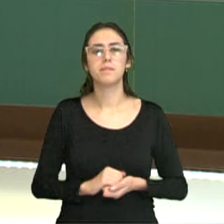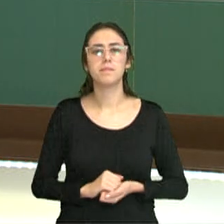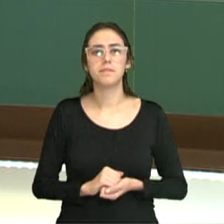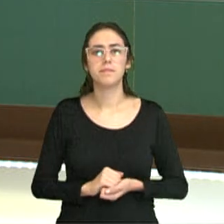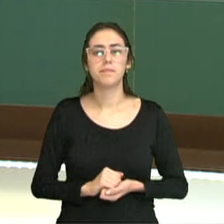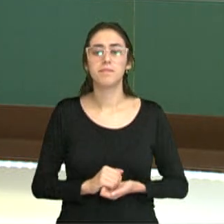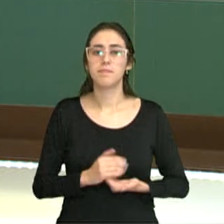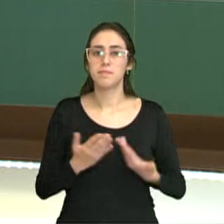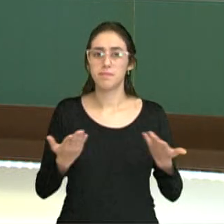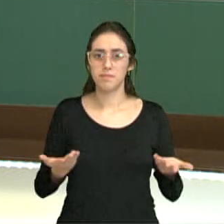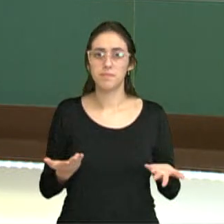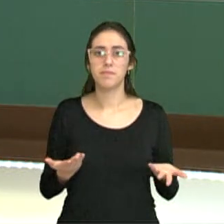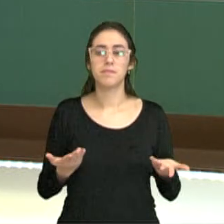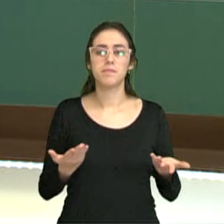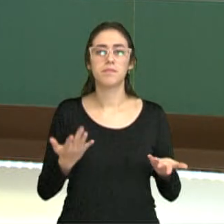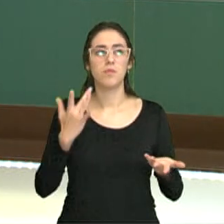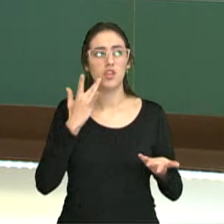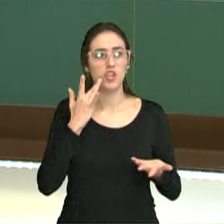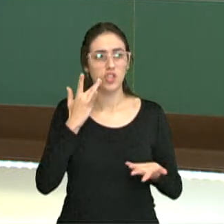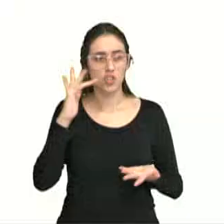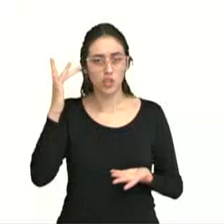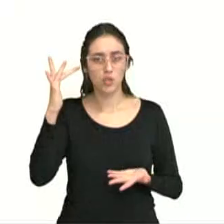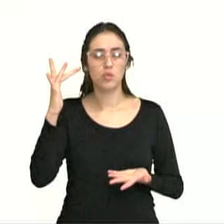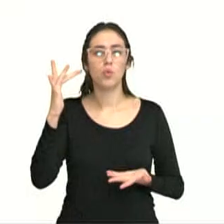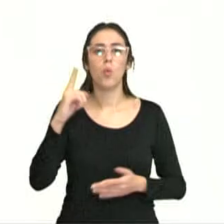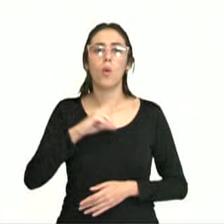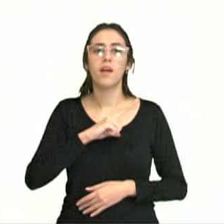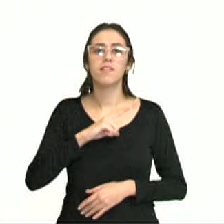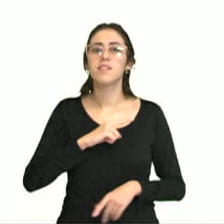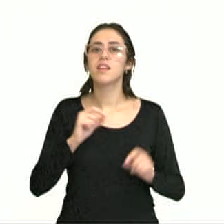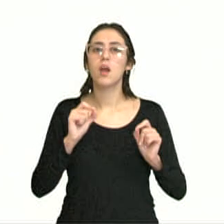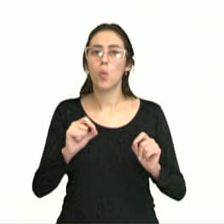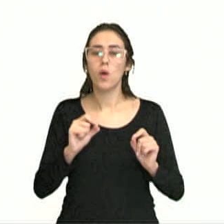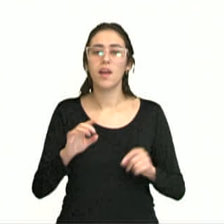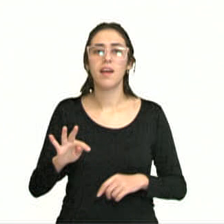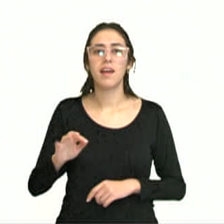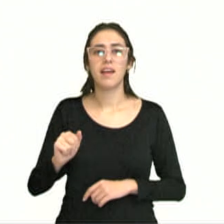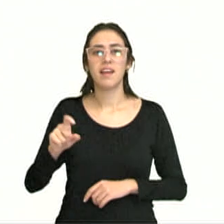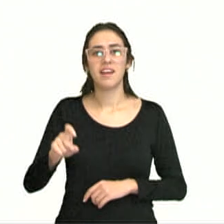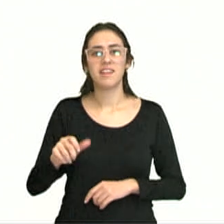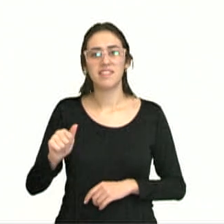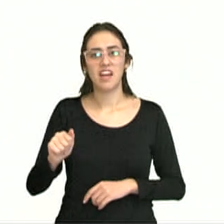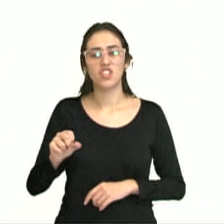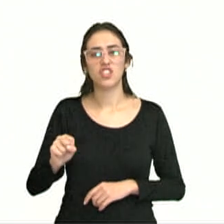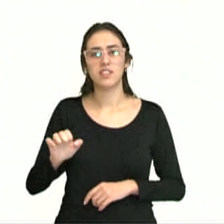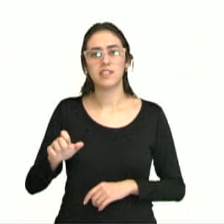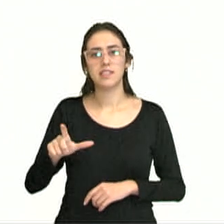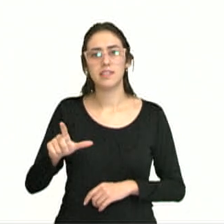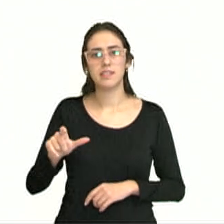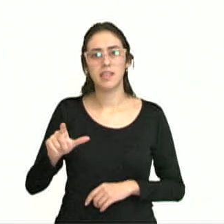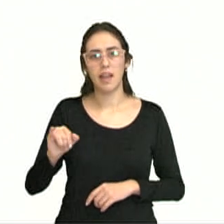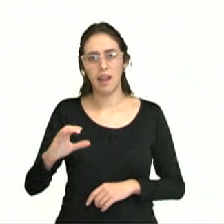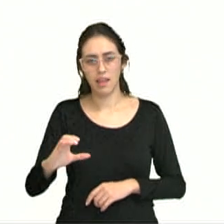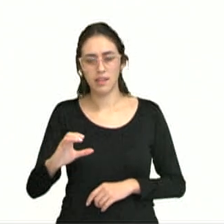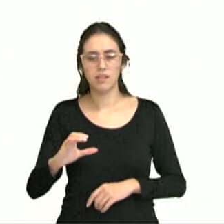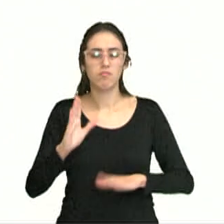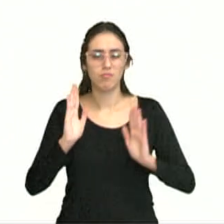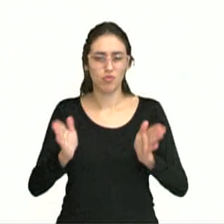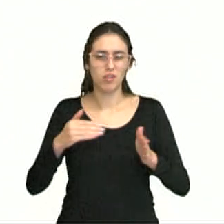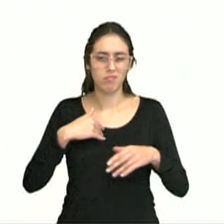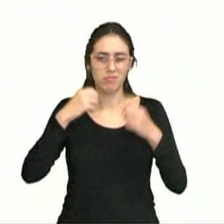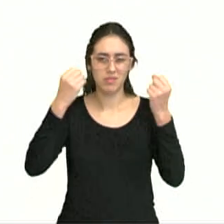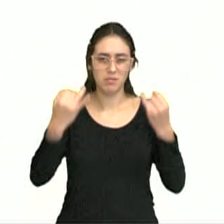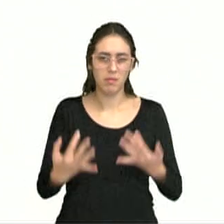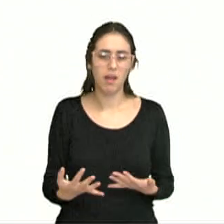aqui o Tesouro, ele segue normalmente uma taxa Selic, né? A taxa Selic, como a gente já comentou,